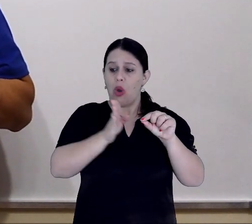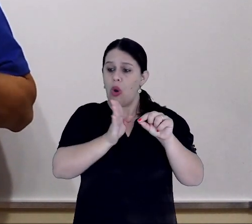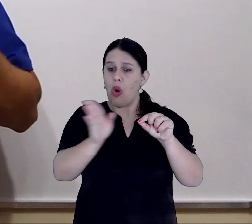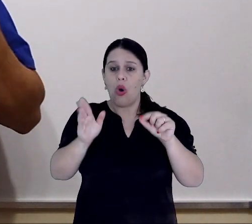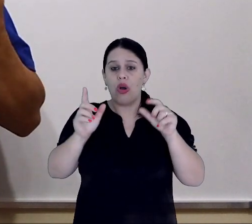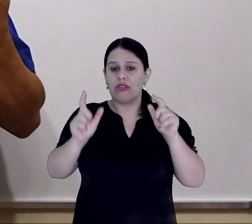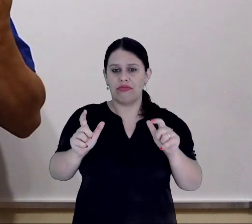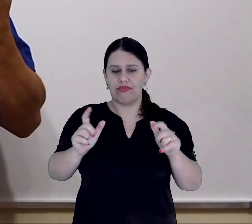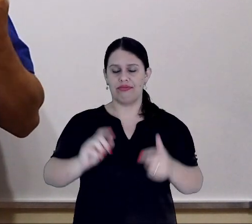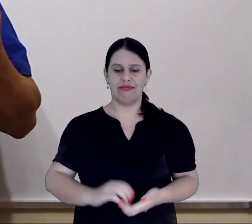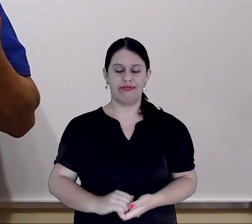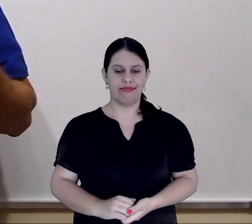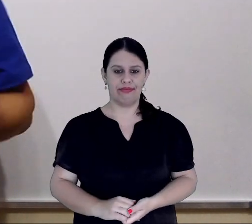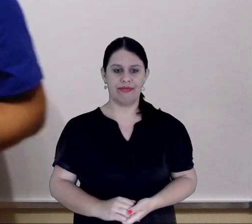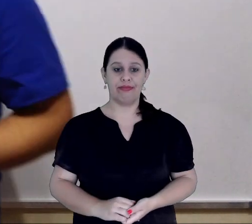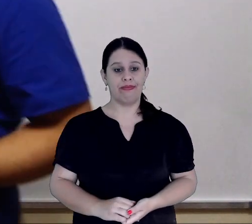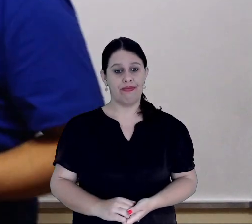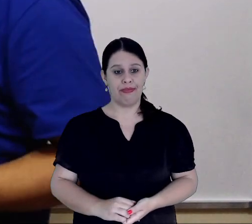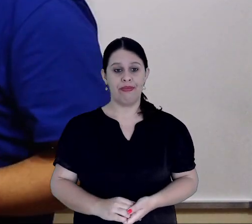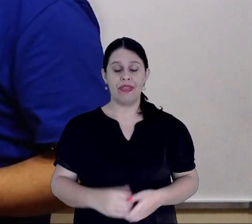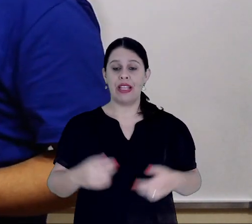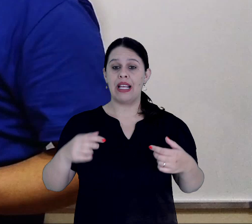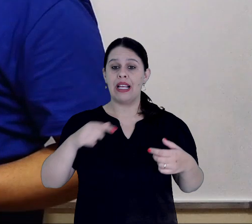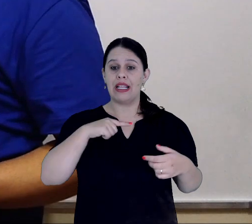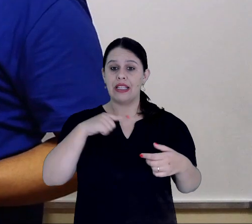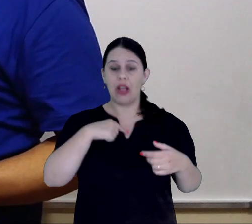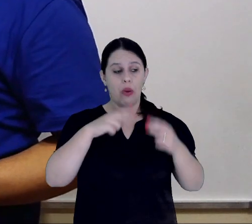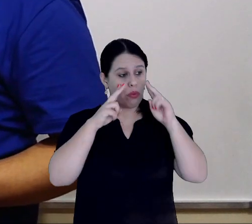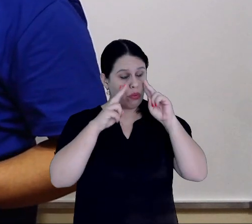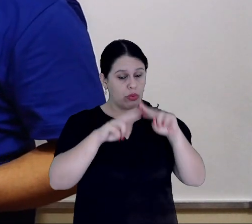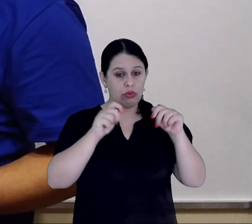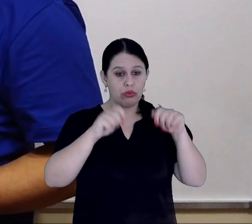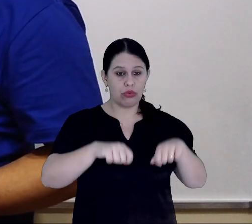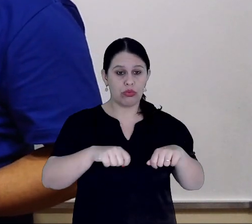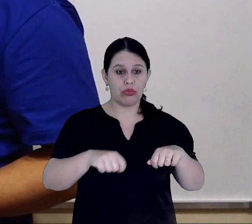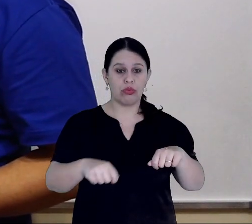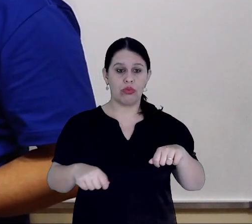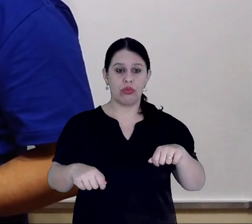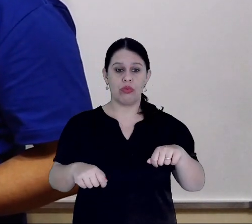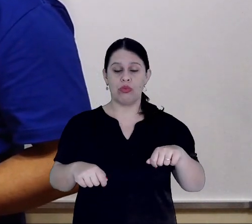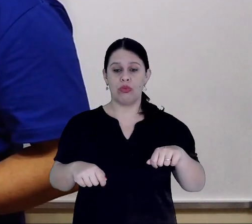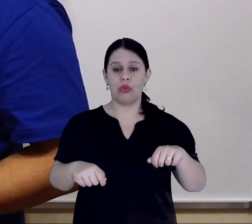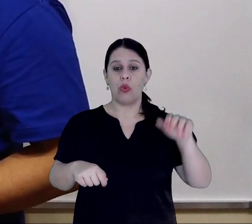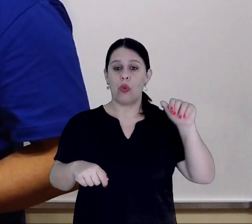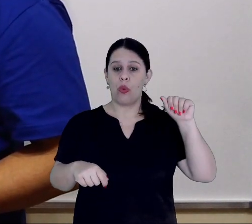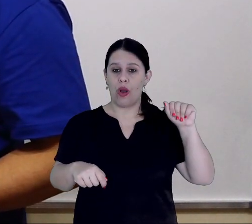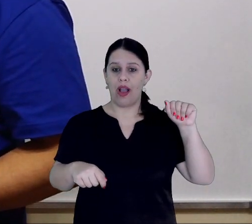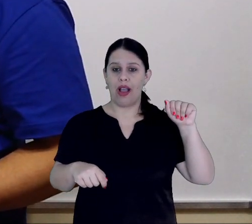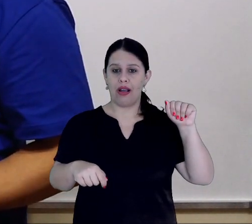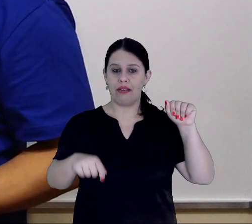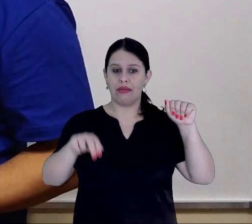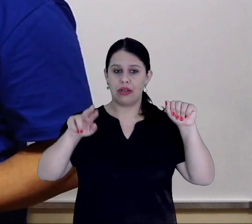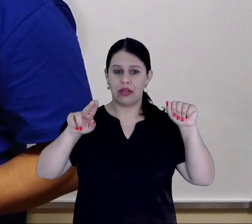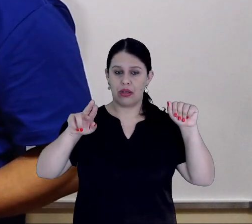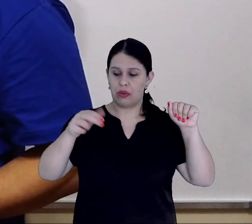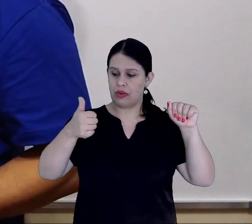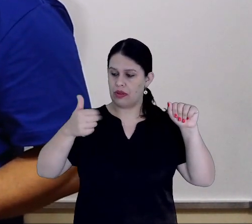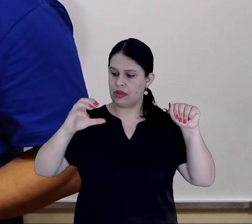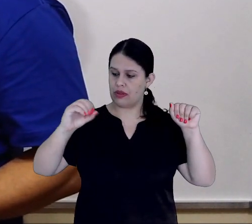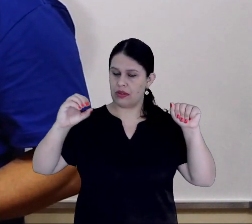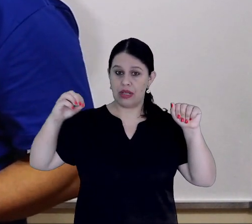disso. Então, eu poderia ter feito assim também. Um A de 100